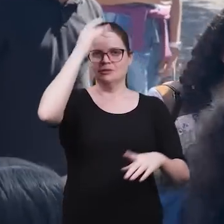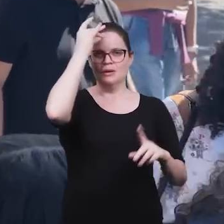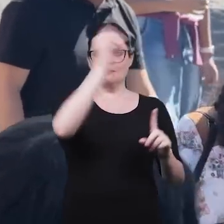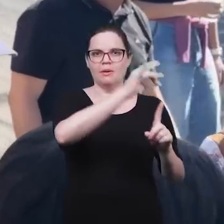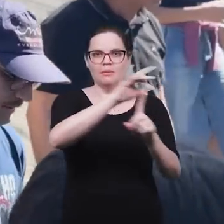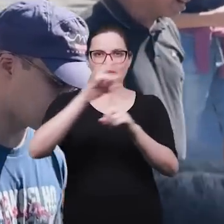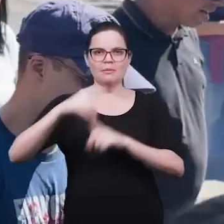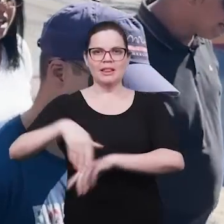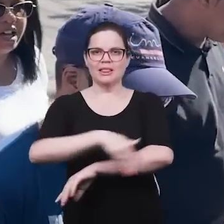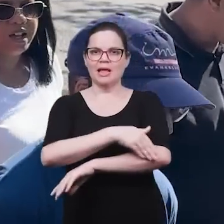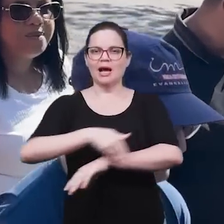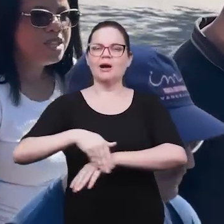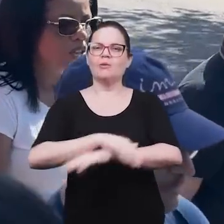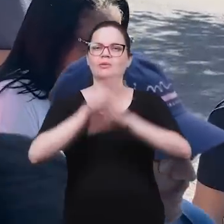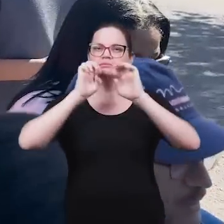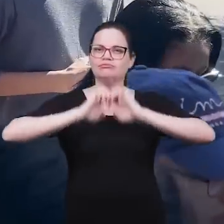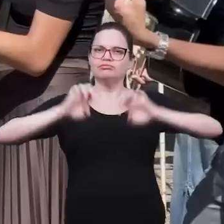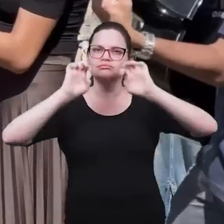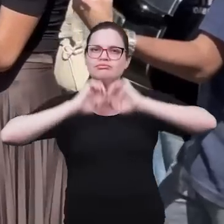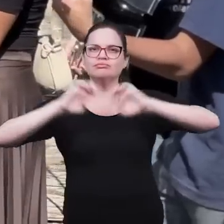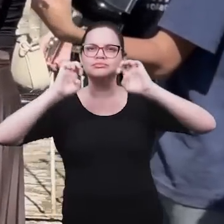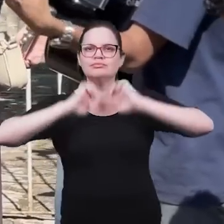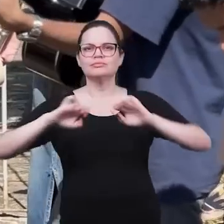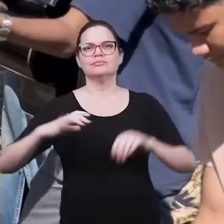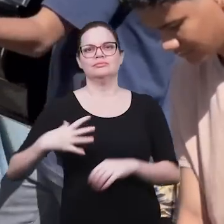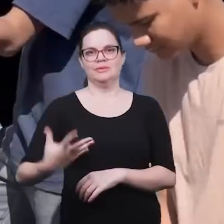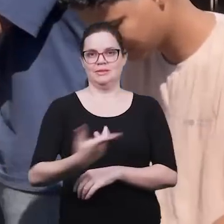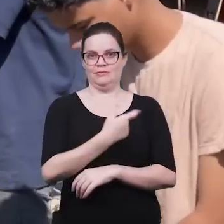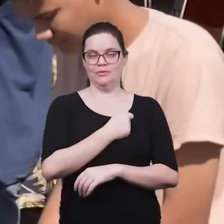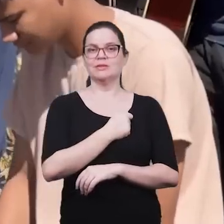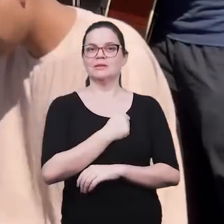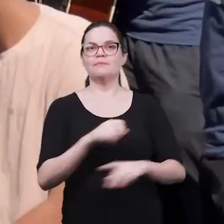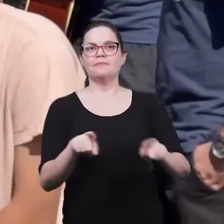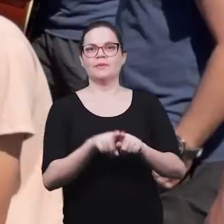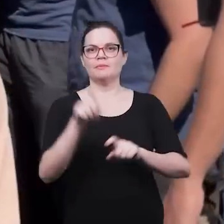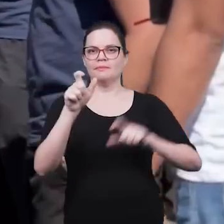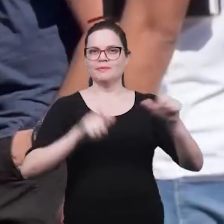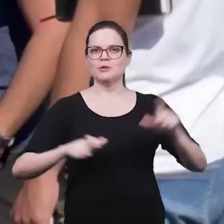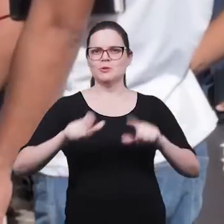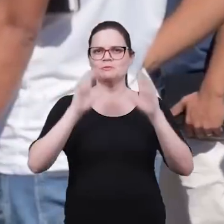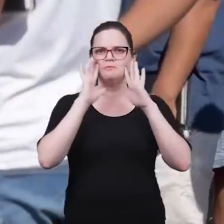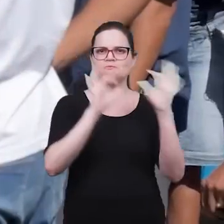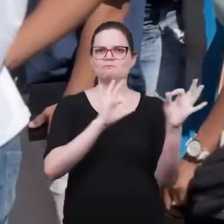salvação. Dons espirituais se manifestaram e muitos foram profundamente